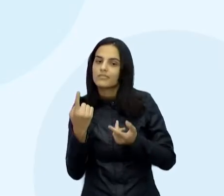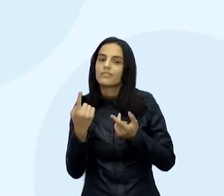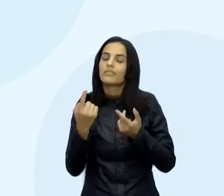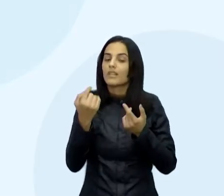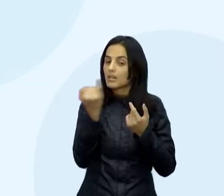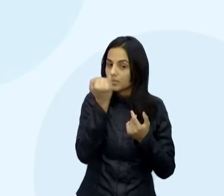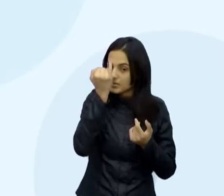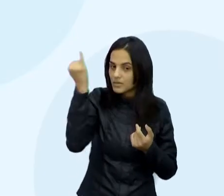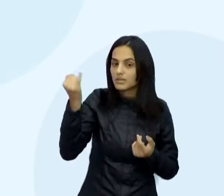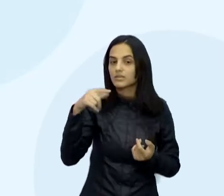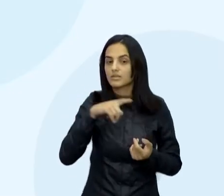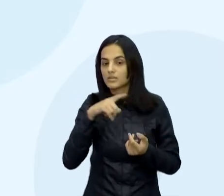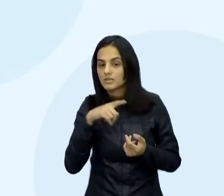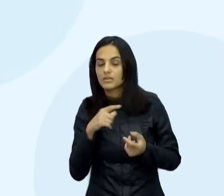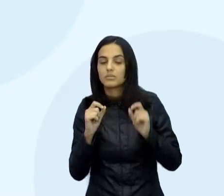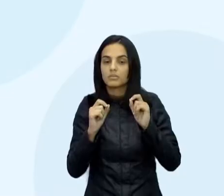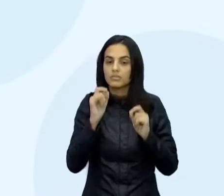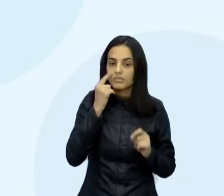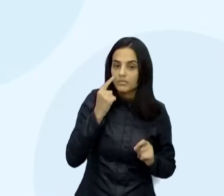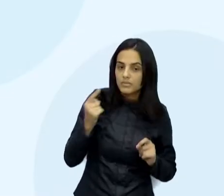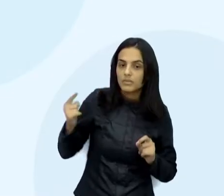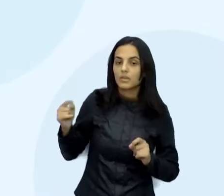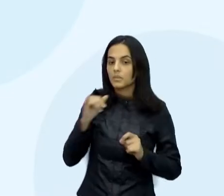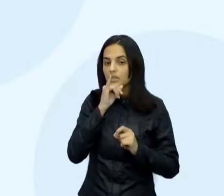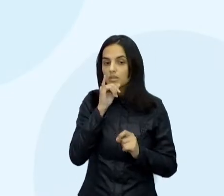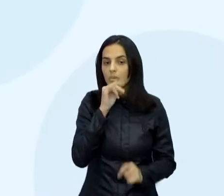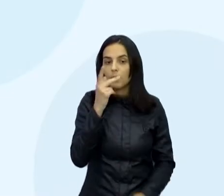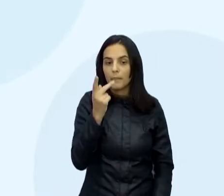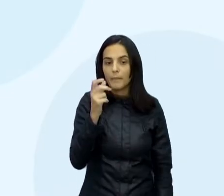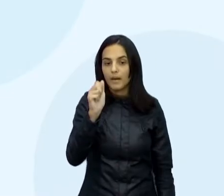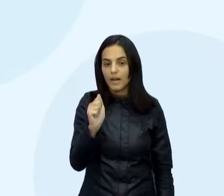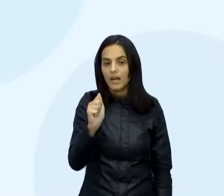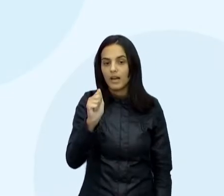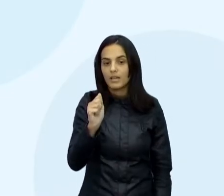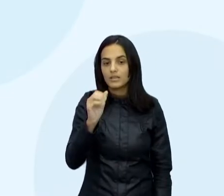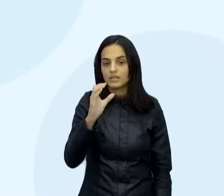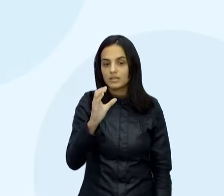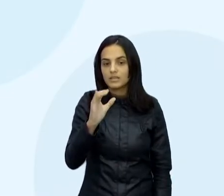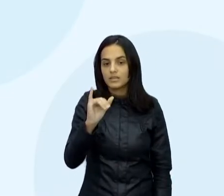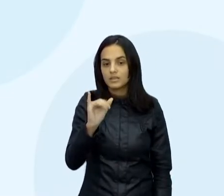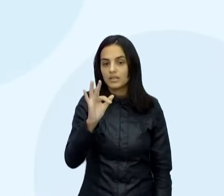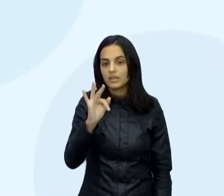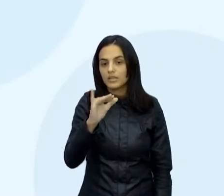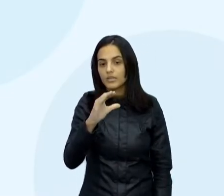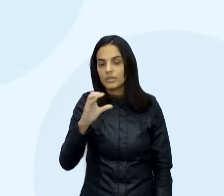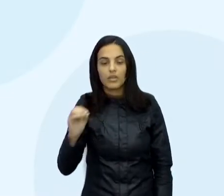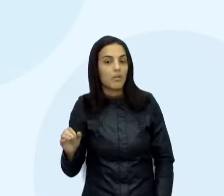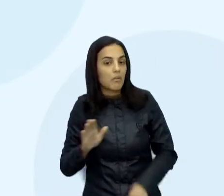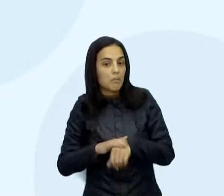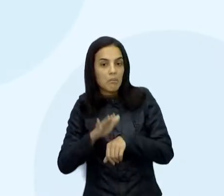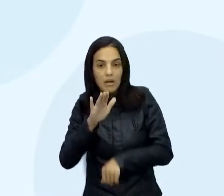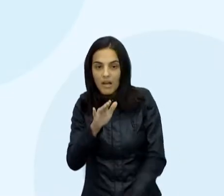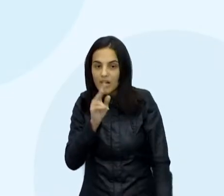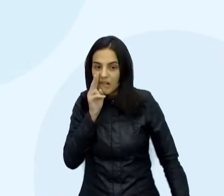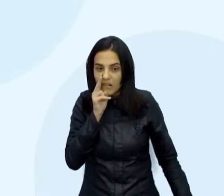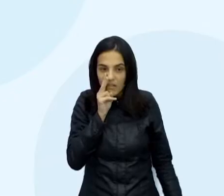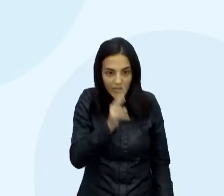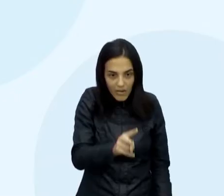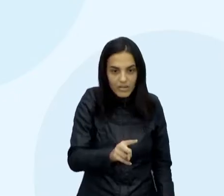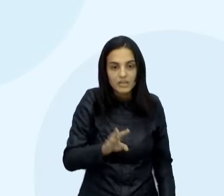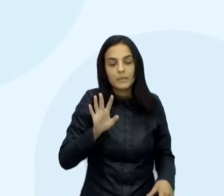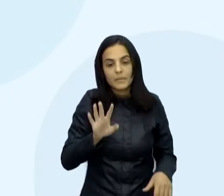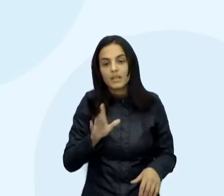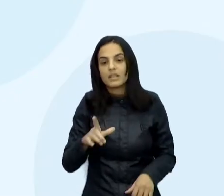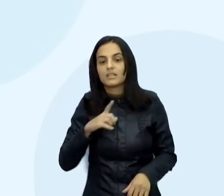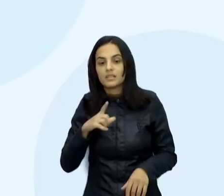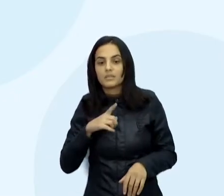bem elevadas, né, como a placa do Pacífico, que é a placa que tem, né, a maior dimensão de todas as placas, né, mas também temos